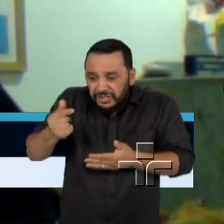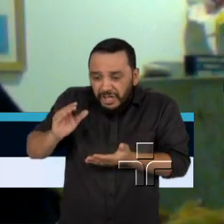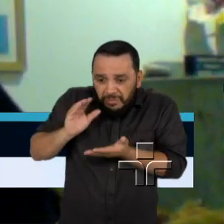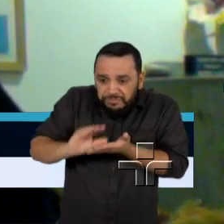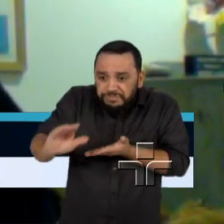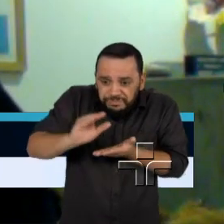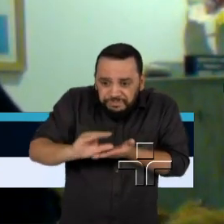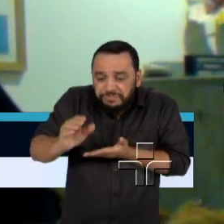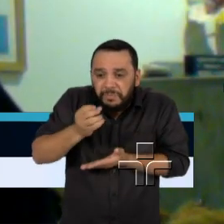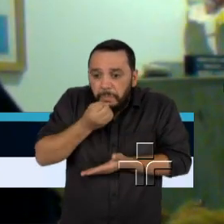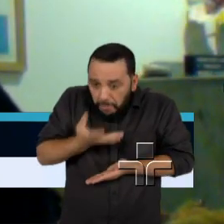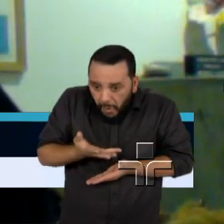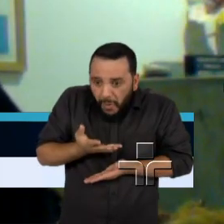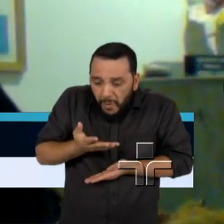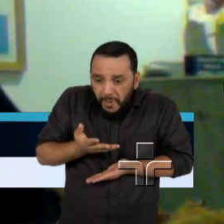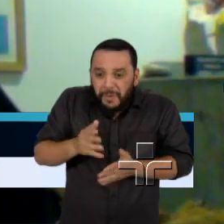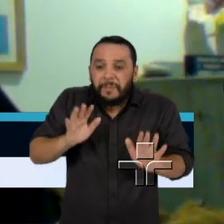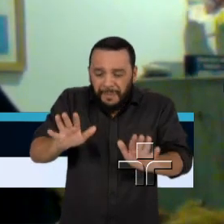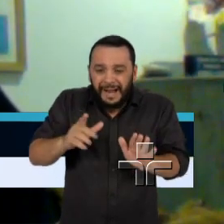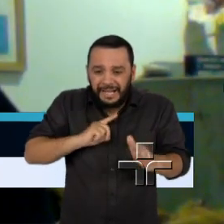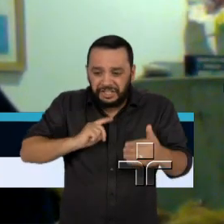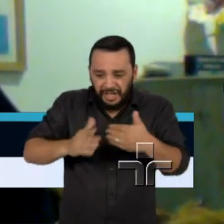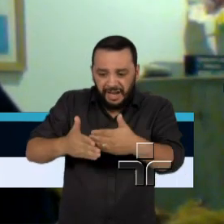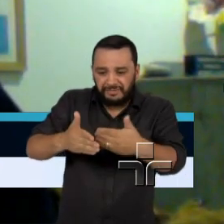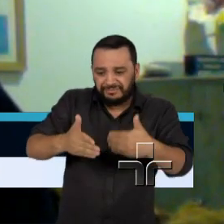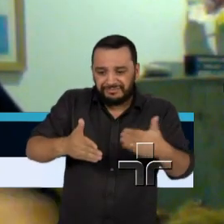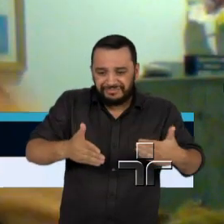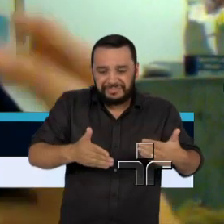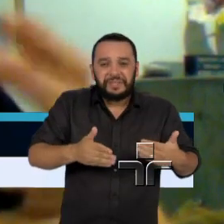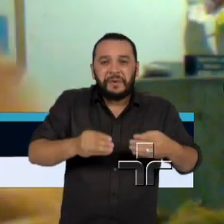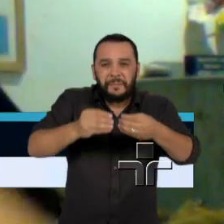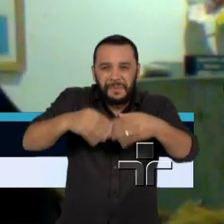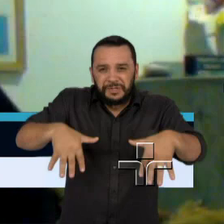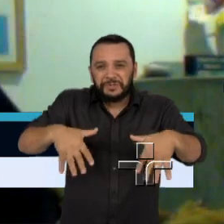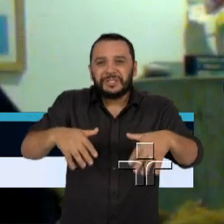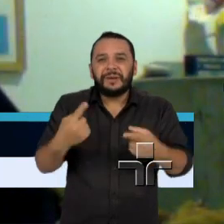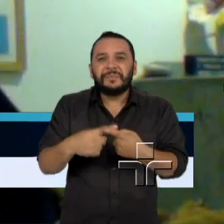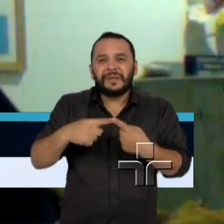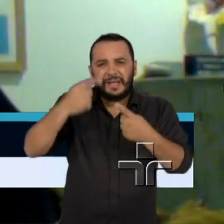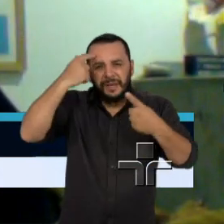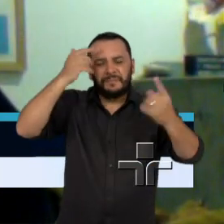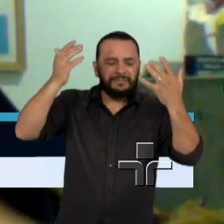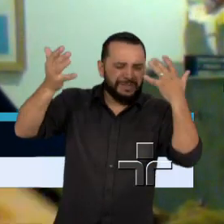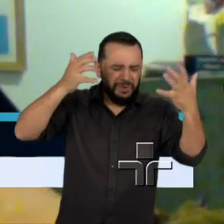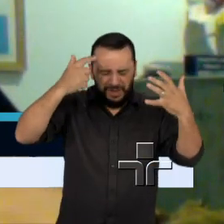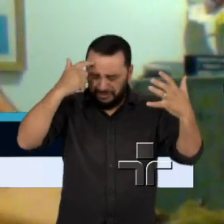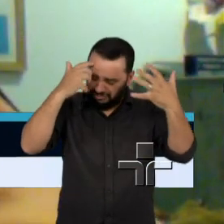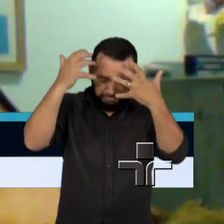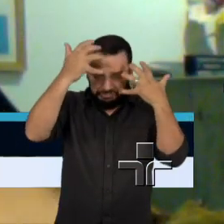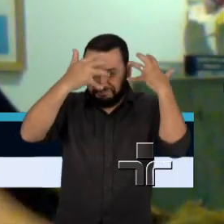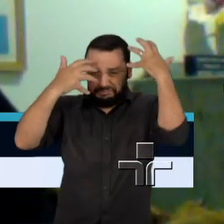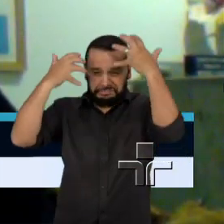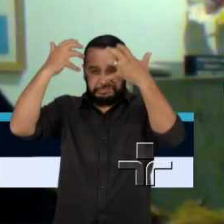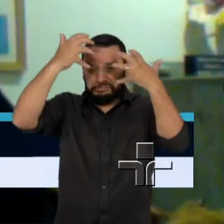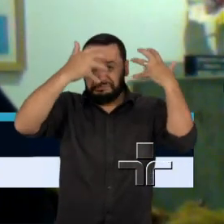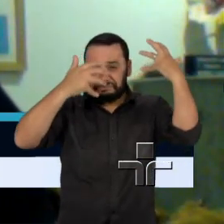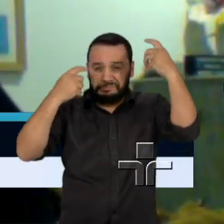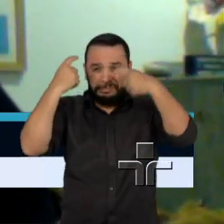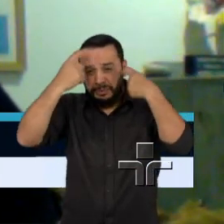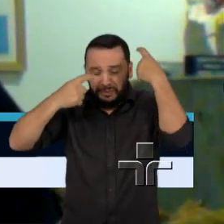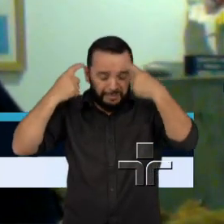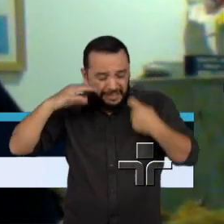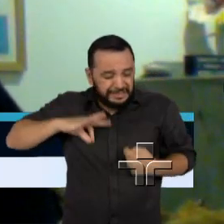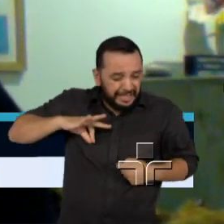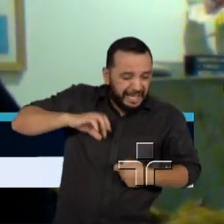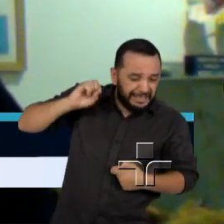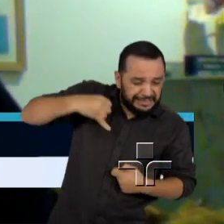mesmo assim eu acho que a gente já tem um dano muito grande psicológico com essa situação dramática. Quer